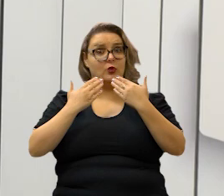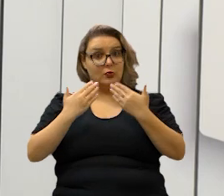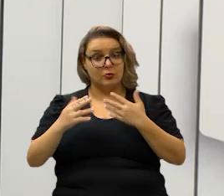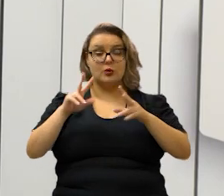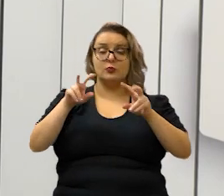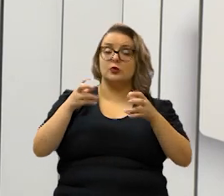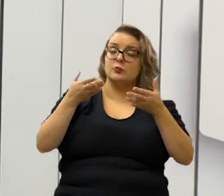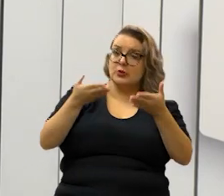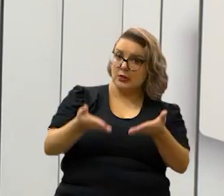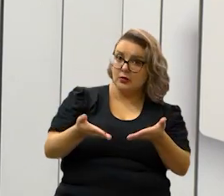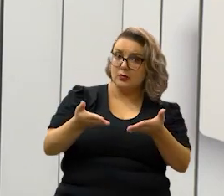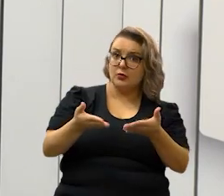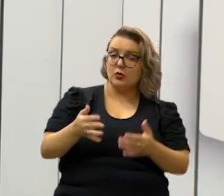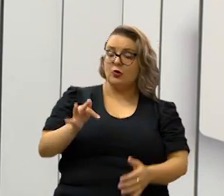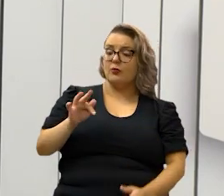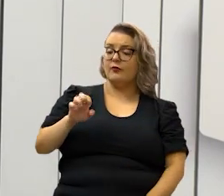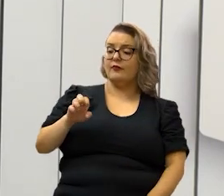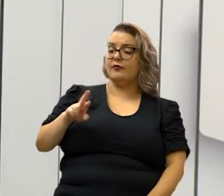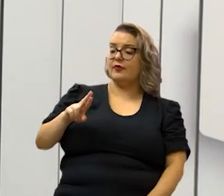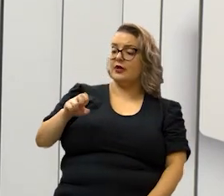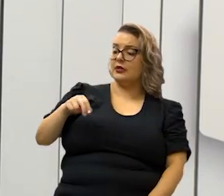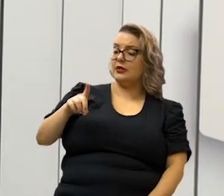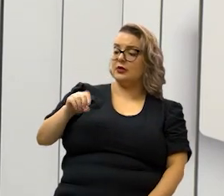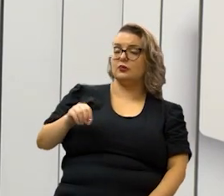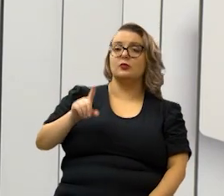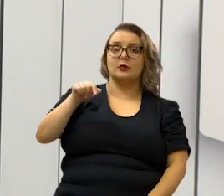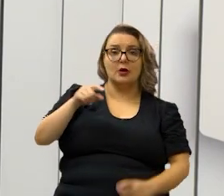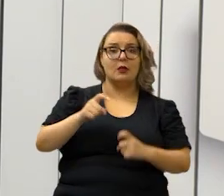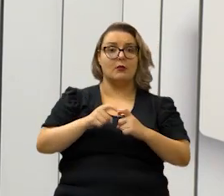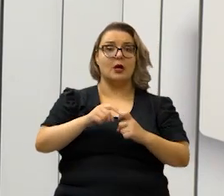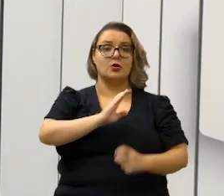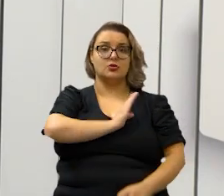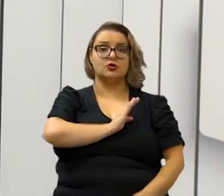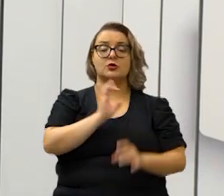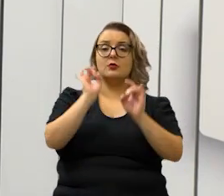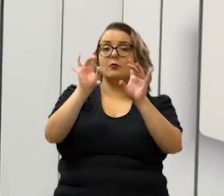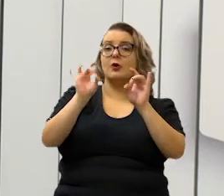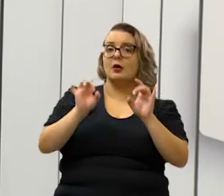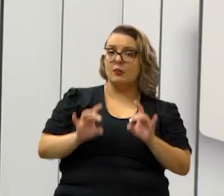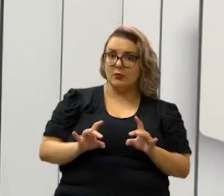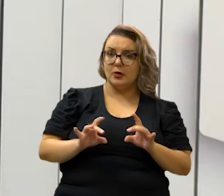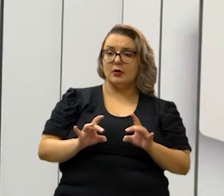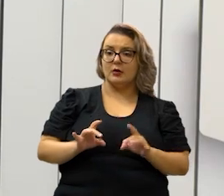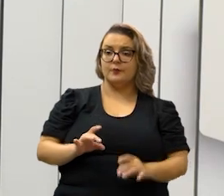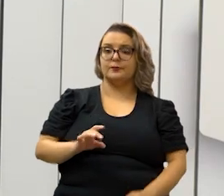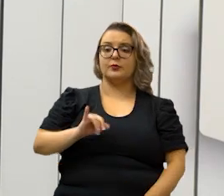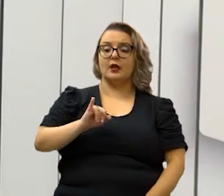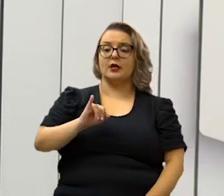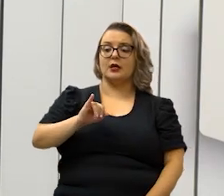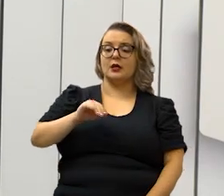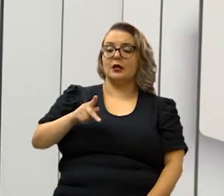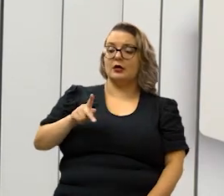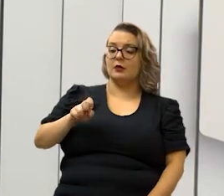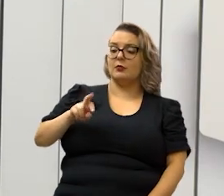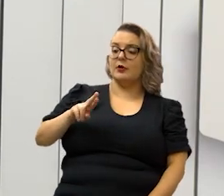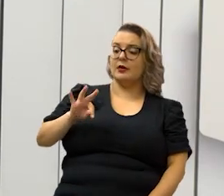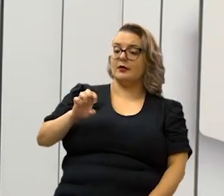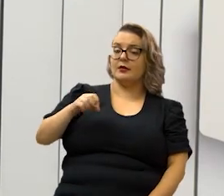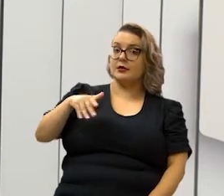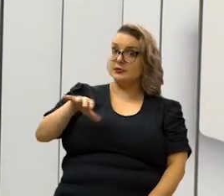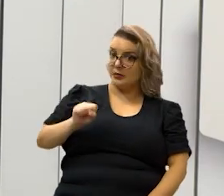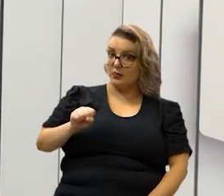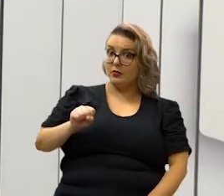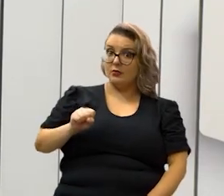conversar sobre esse assunto com o Fernando Nobre, que é cardiologista e especialista em hipertensão